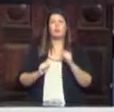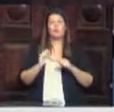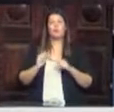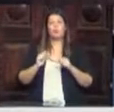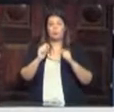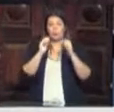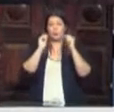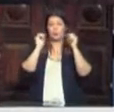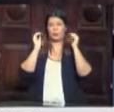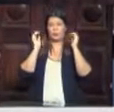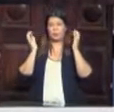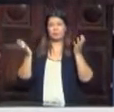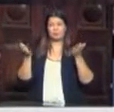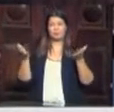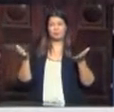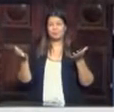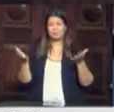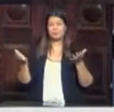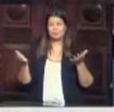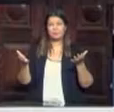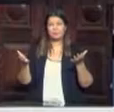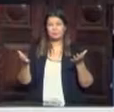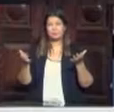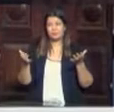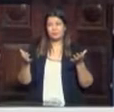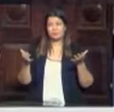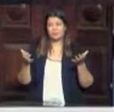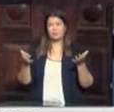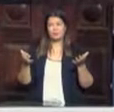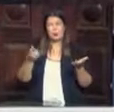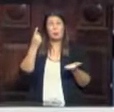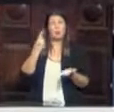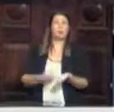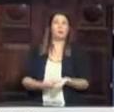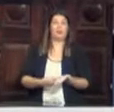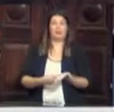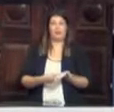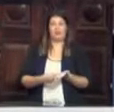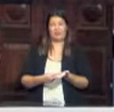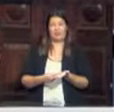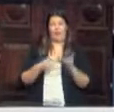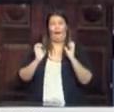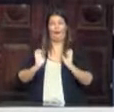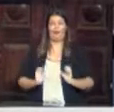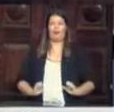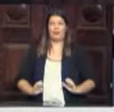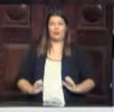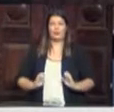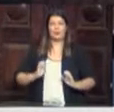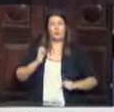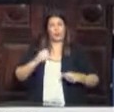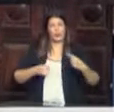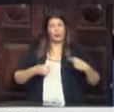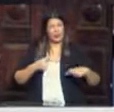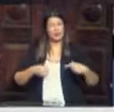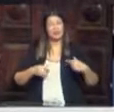sem obedecer à legislação urbanística da cidade de Niterói, que deve